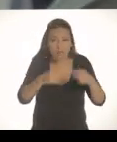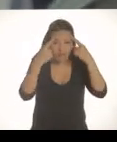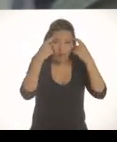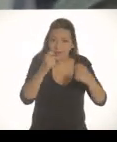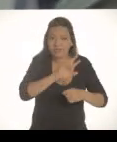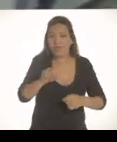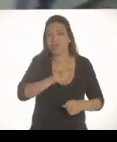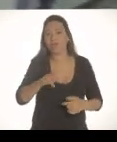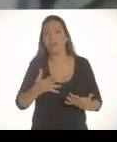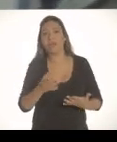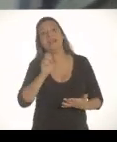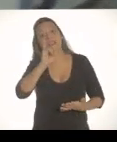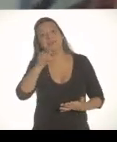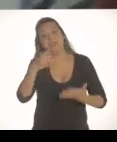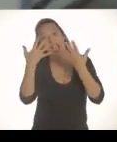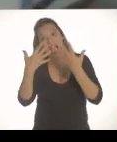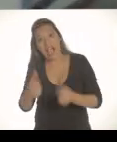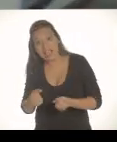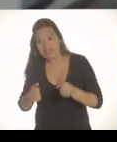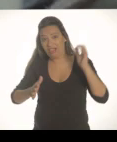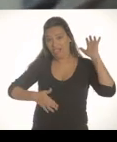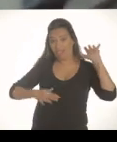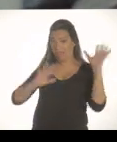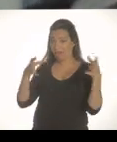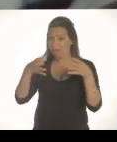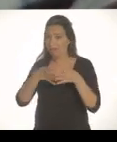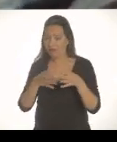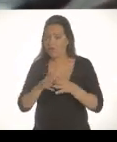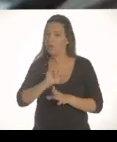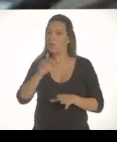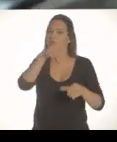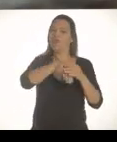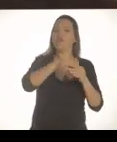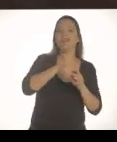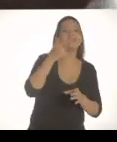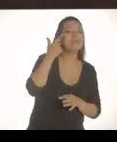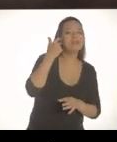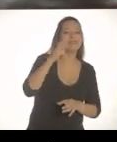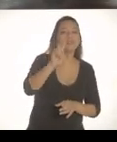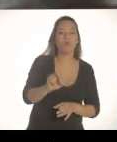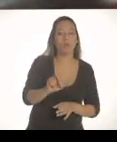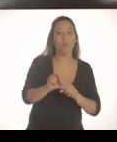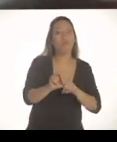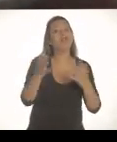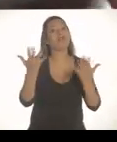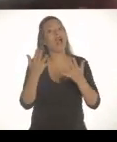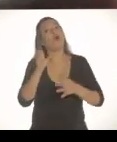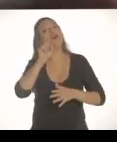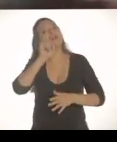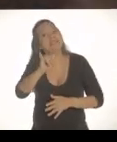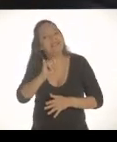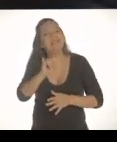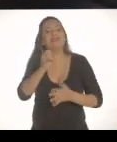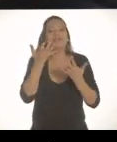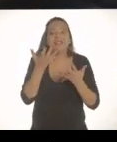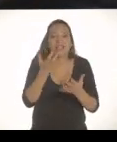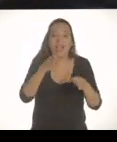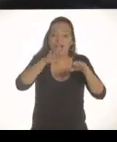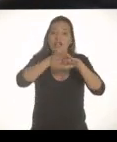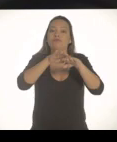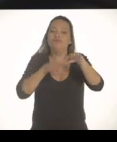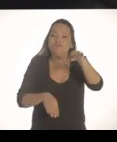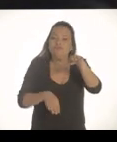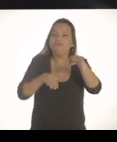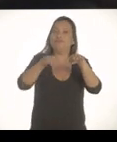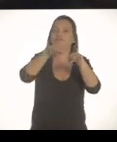Quem é contra isso? Só quem vive do crime. Quem vive do crime não vota na gente, né? Então a gente quer reduzir a desigualdade, a gente quer que o Rio não tenha o problema de